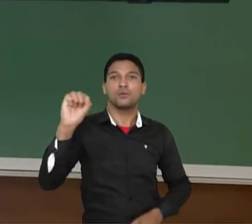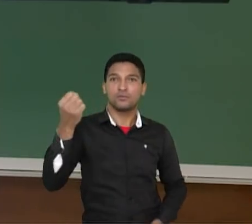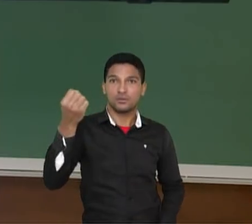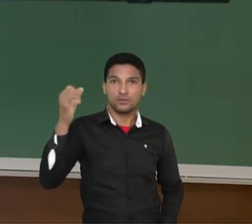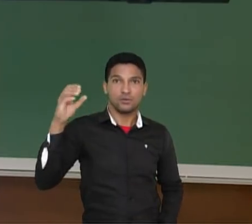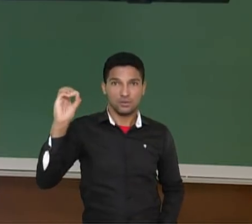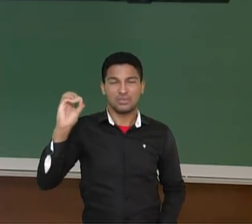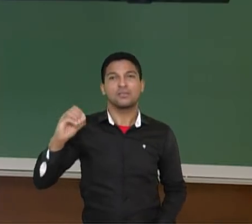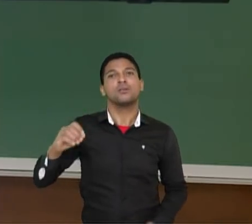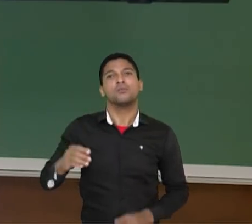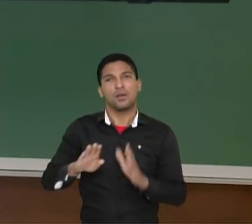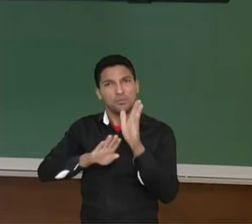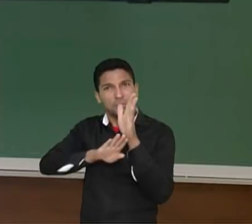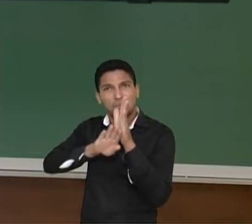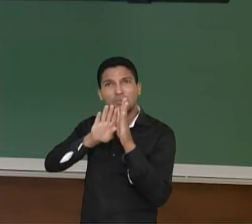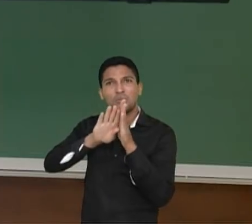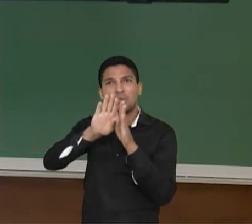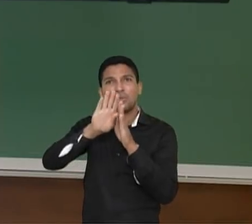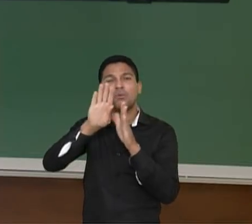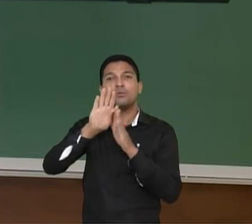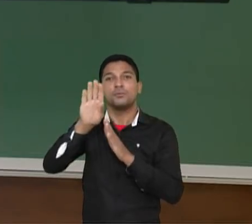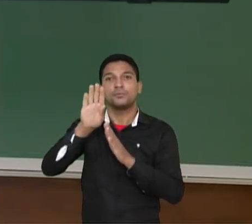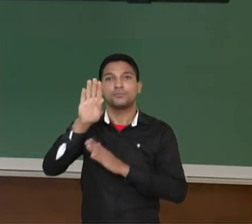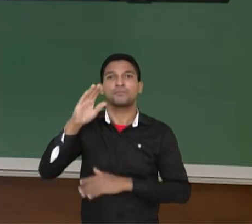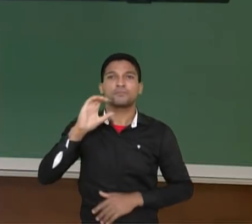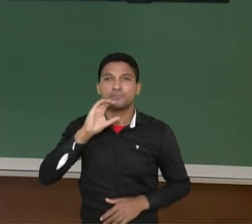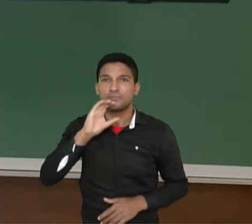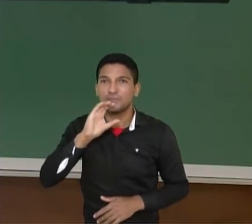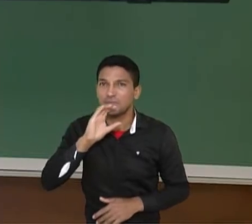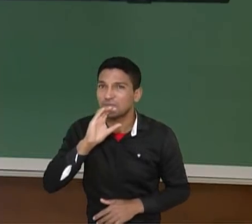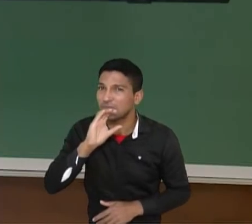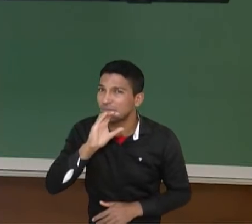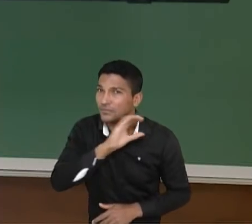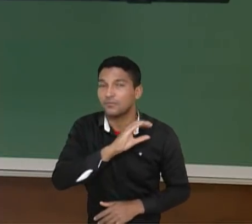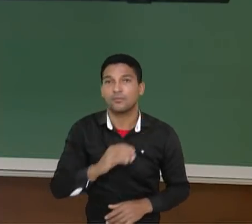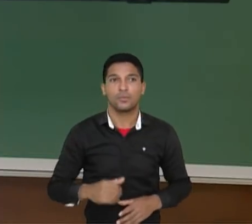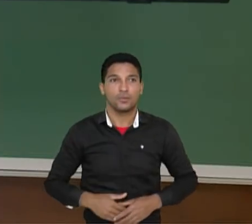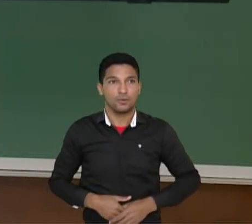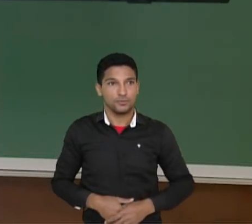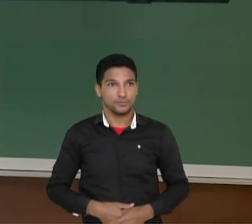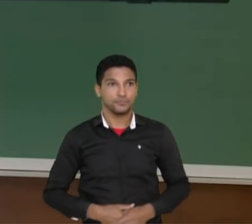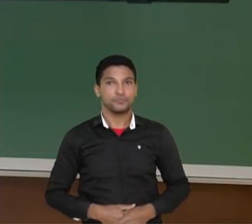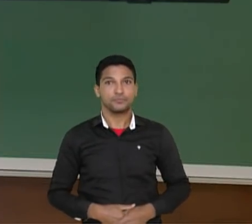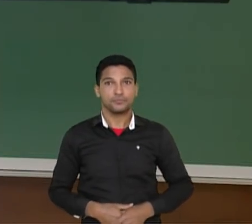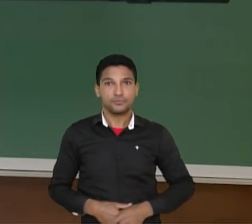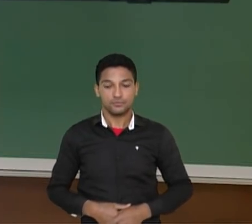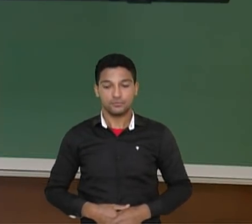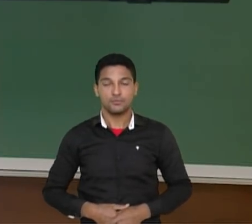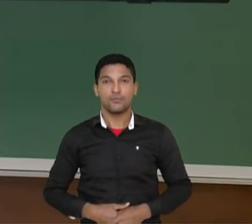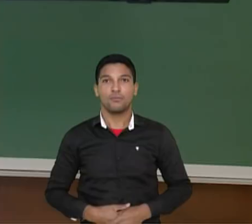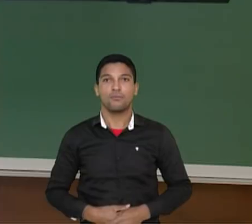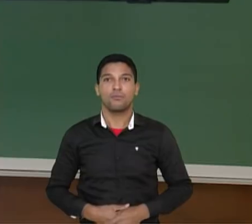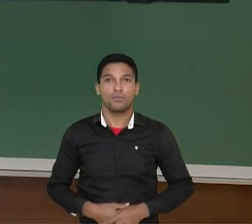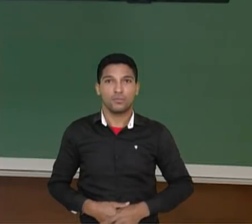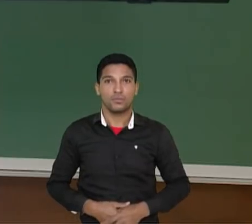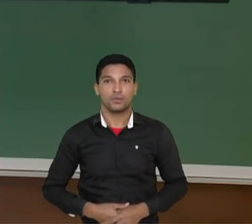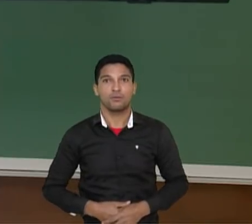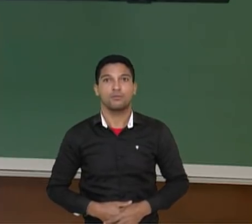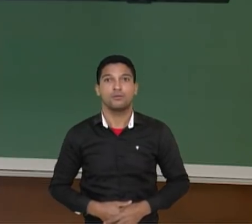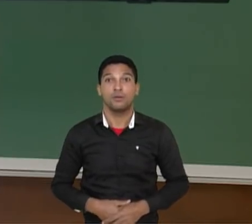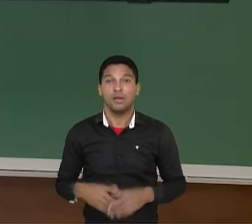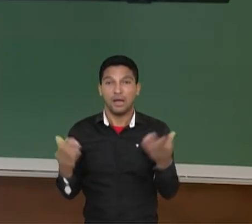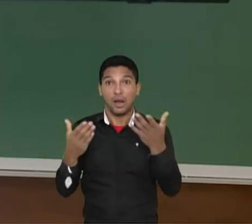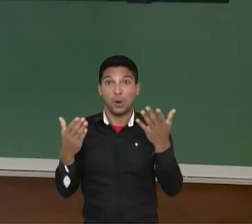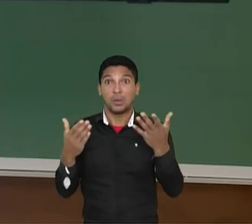Desenvolvimento Internacional. A estação seca tornou-se mais longa e as secas severas agora são